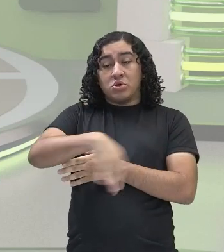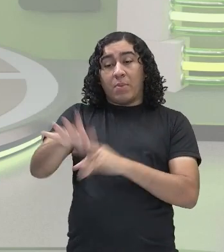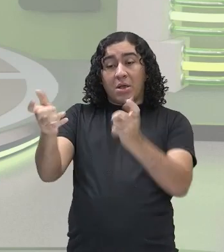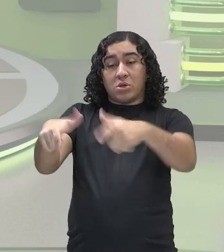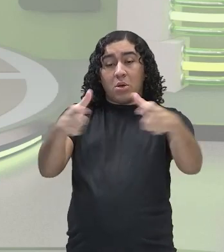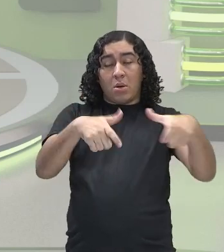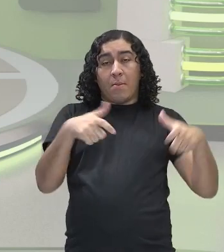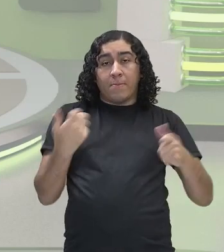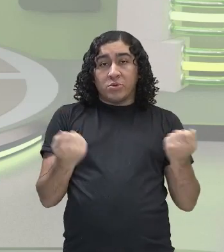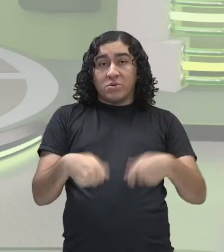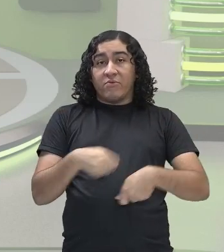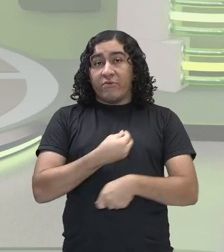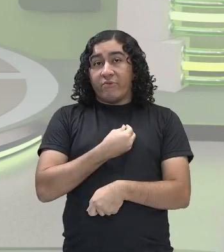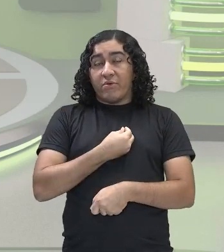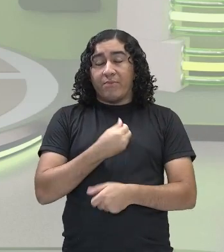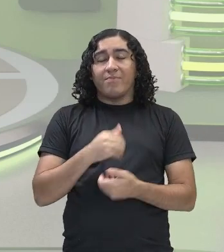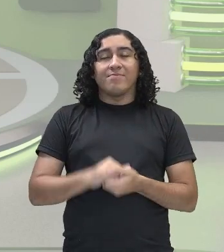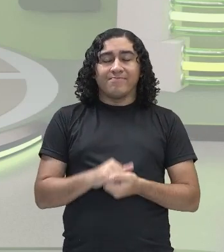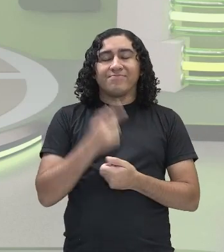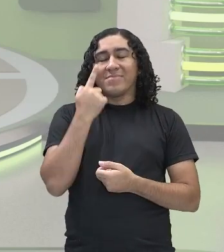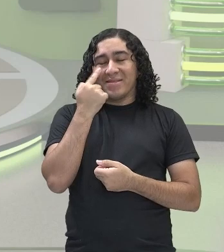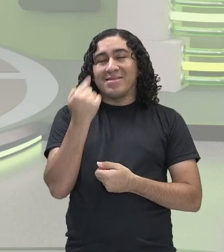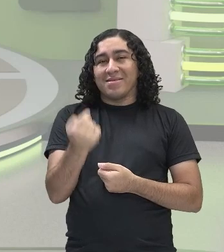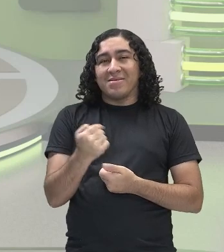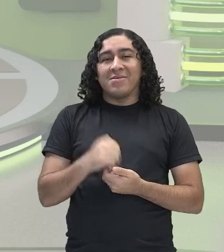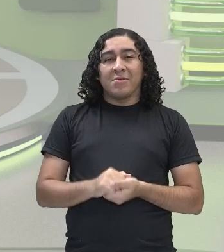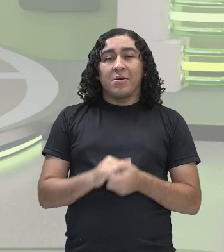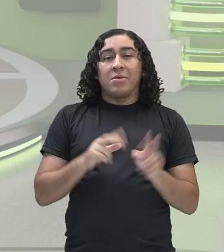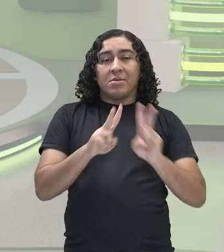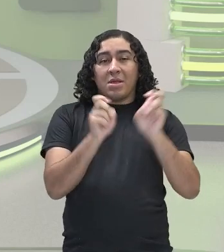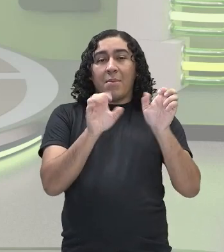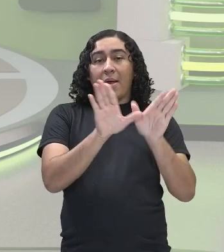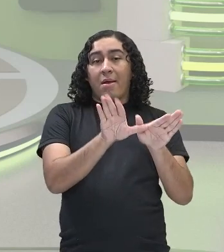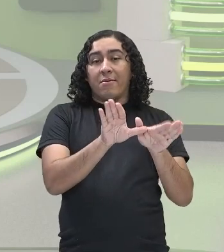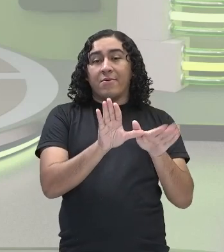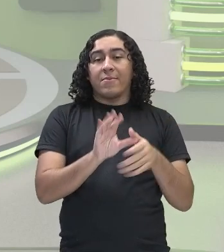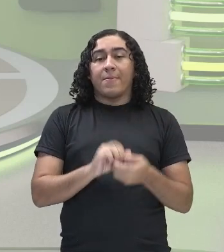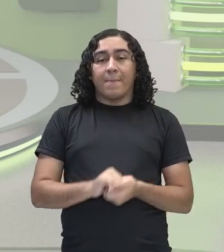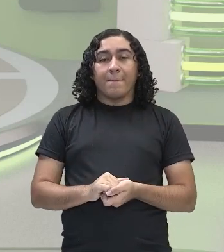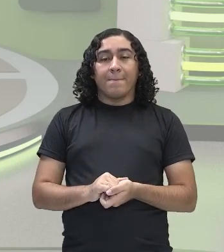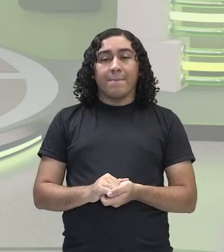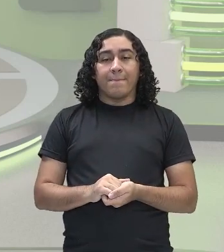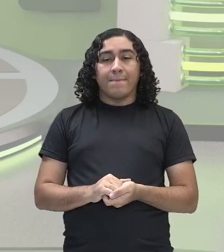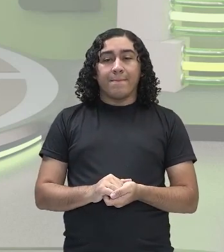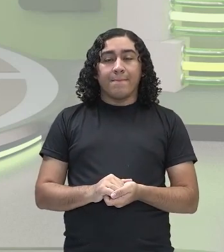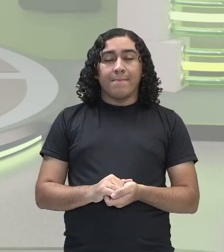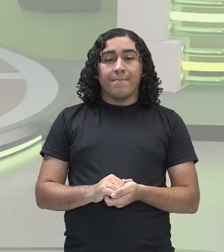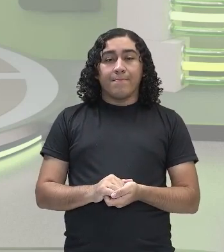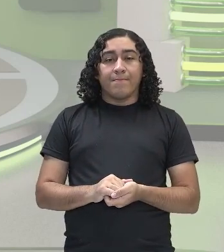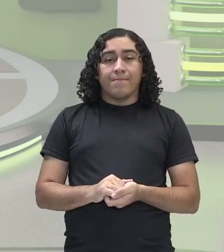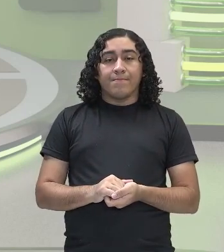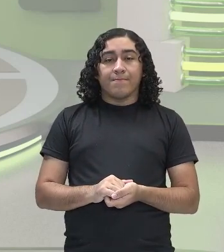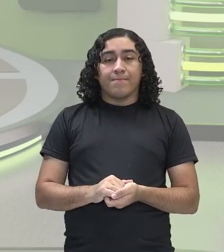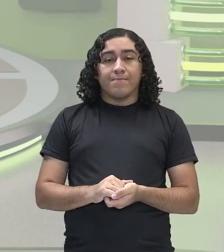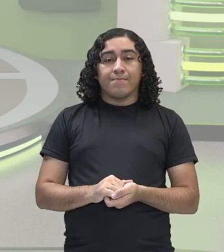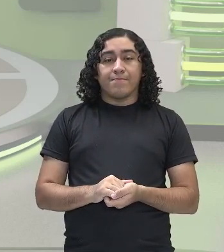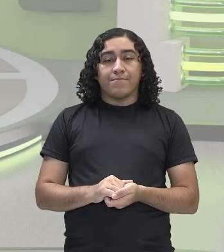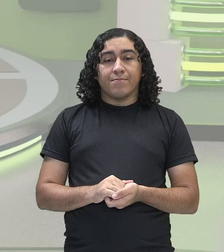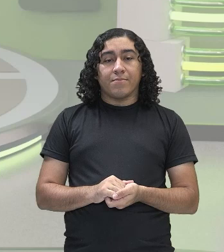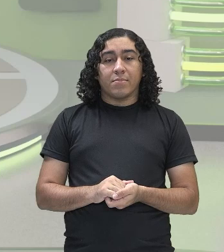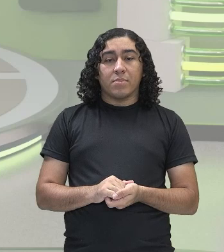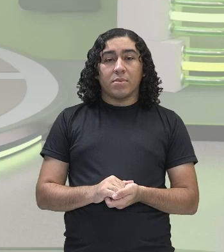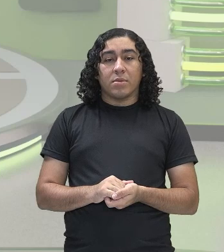até deserto. Que coisa interessante, né, sobre as aves. Gente, basicamente, nós vamos